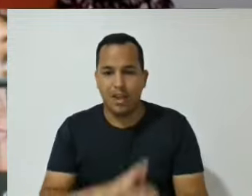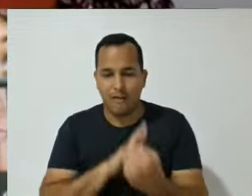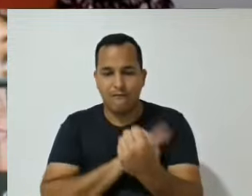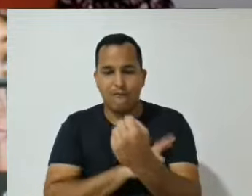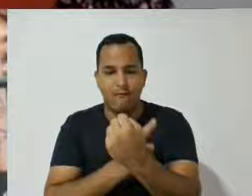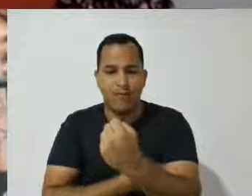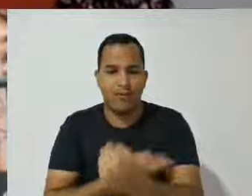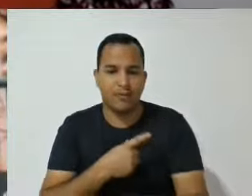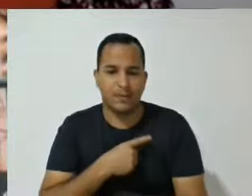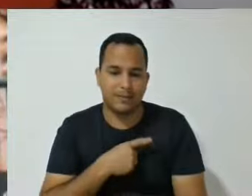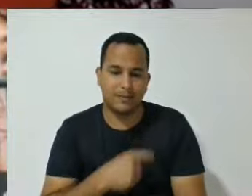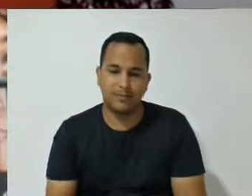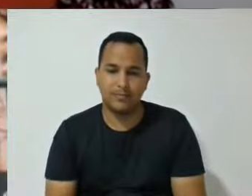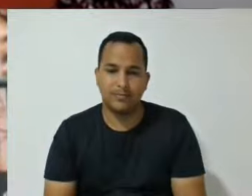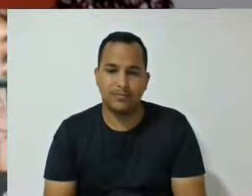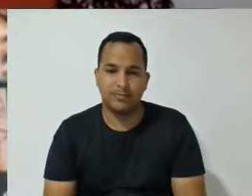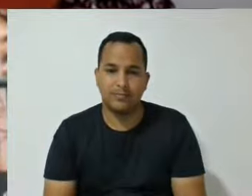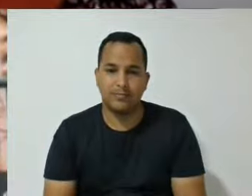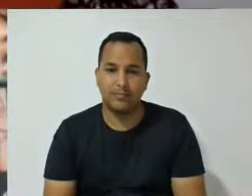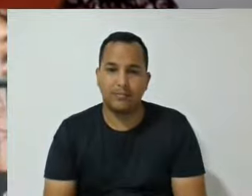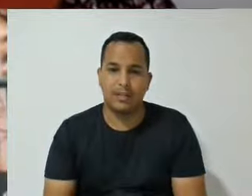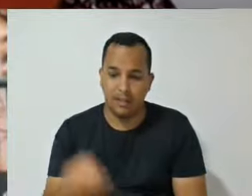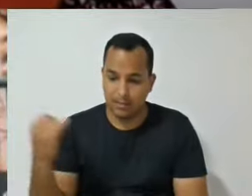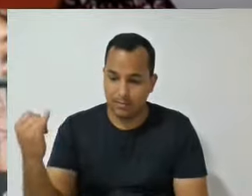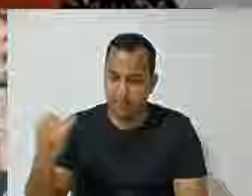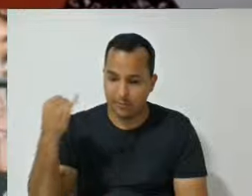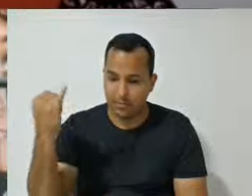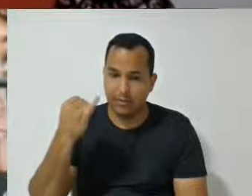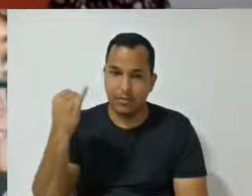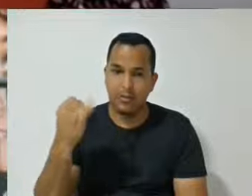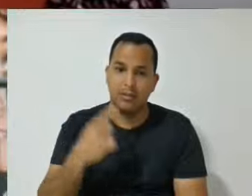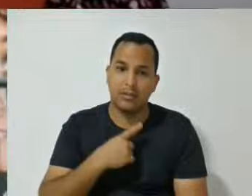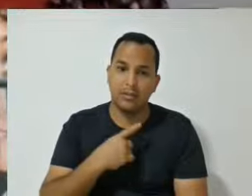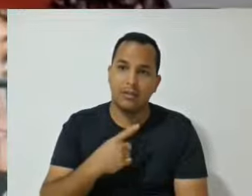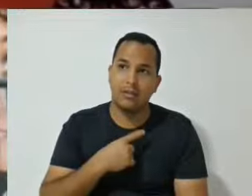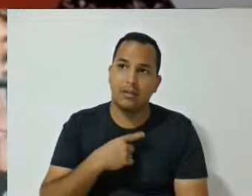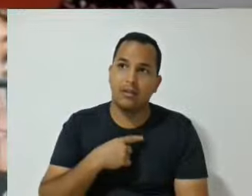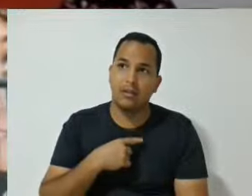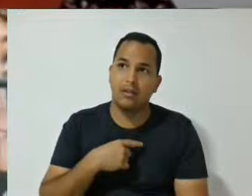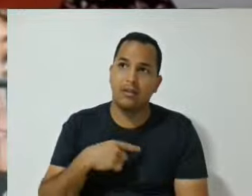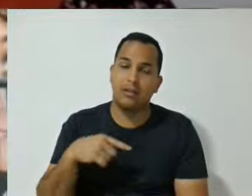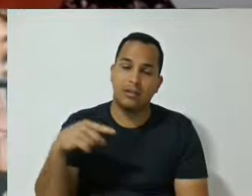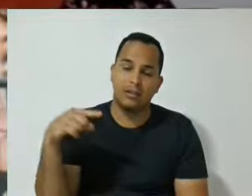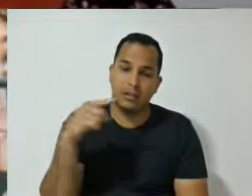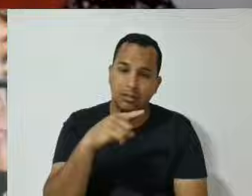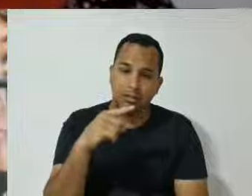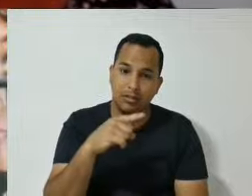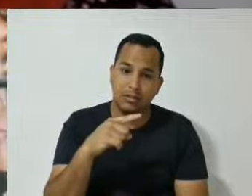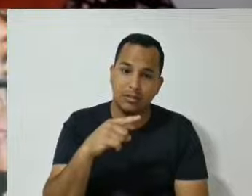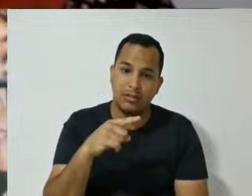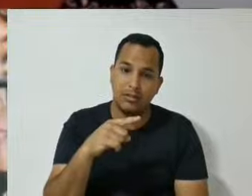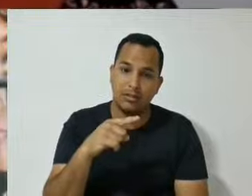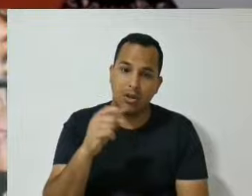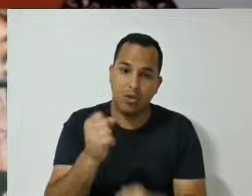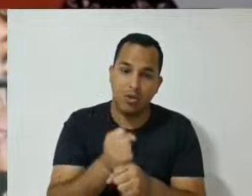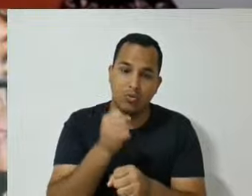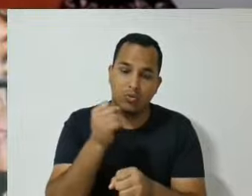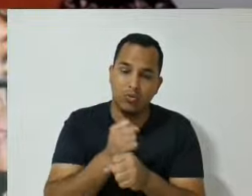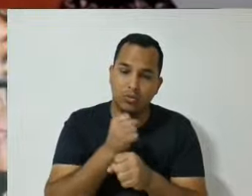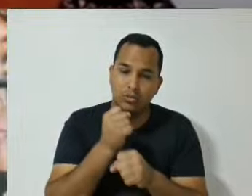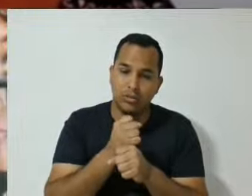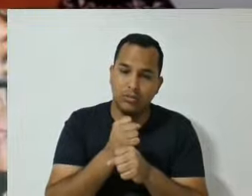né, a importância que foi. E aí é esse fenômeno mesmo dentro da construção